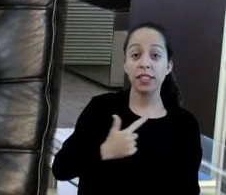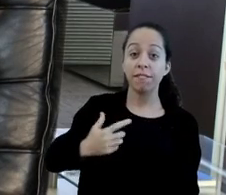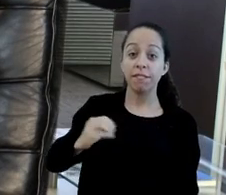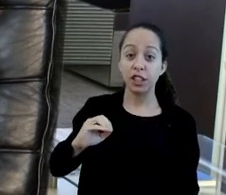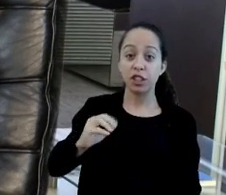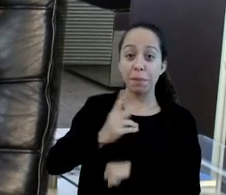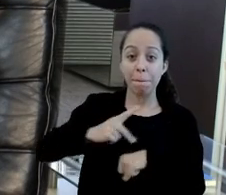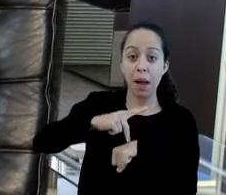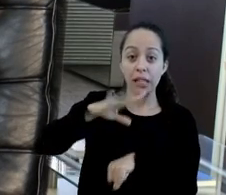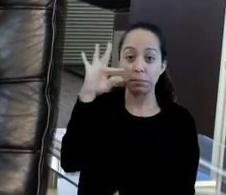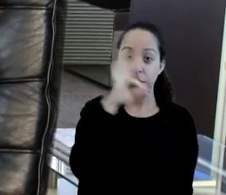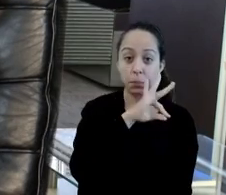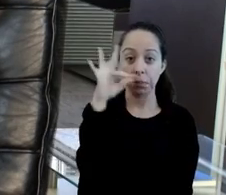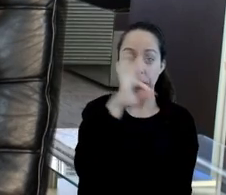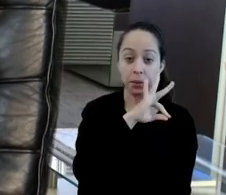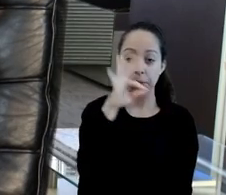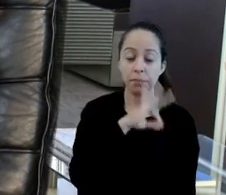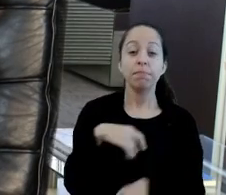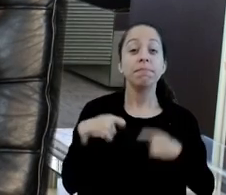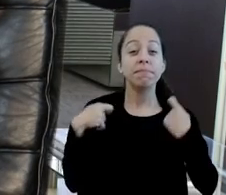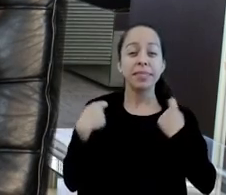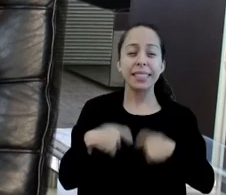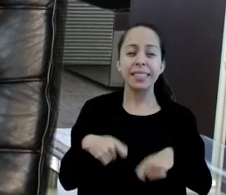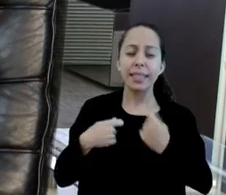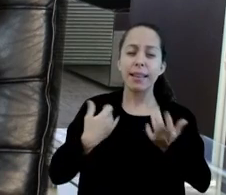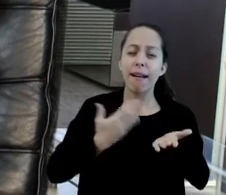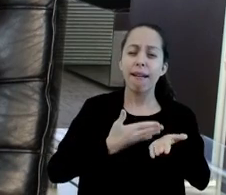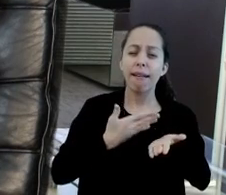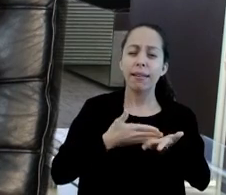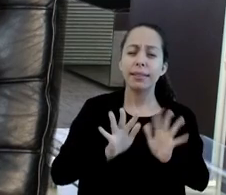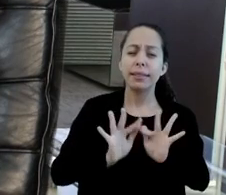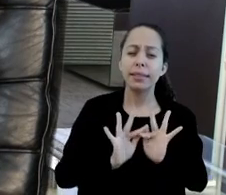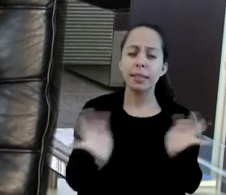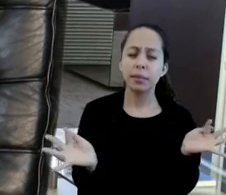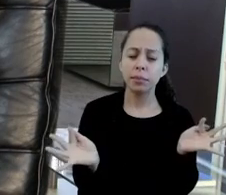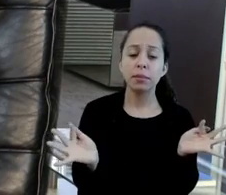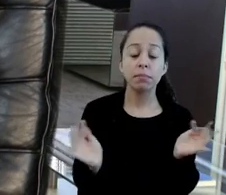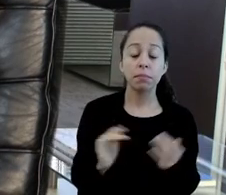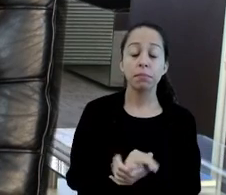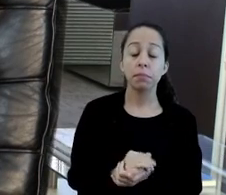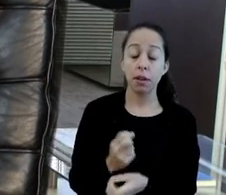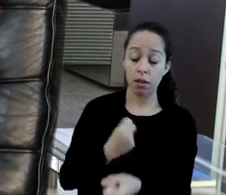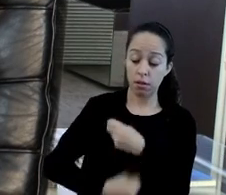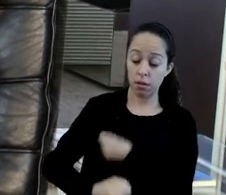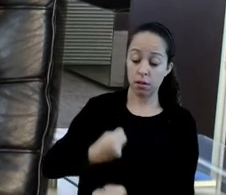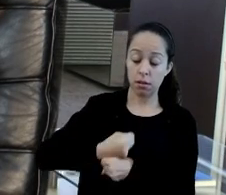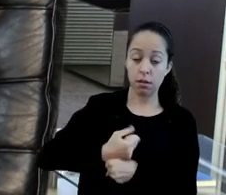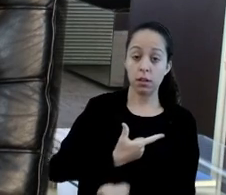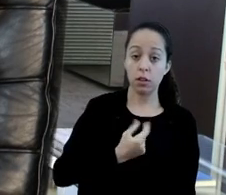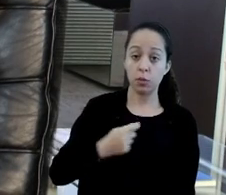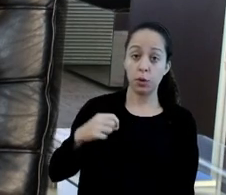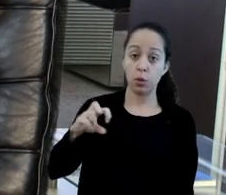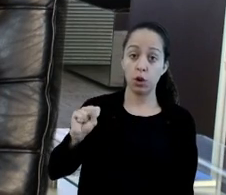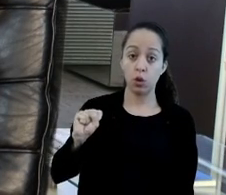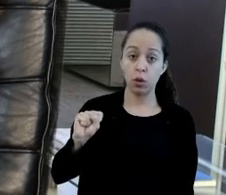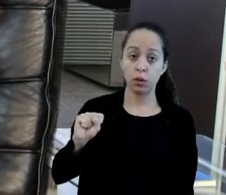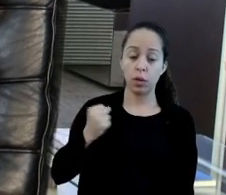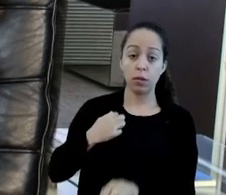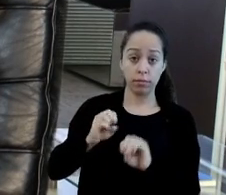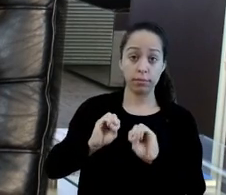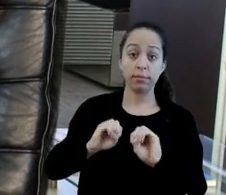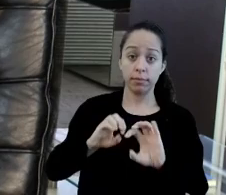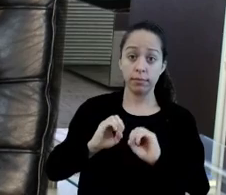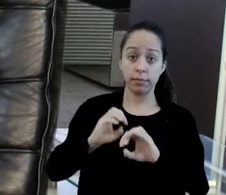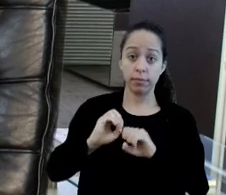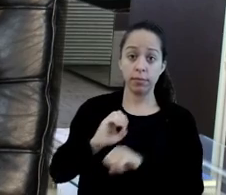que ser um caderninho simples. 2008, eu ministrei esta oficina. Aqui eu tenho a prova